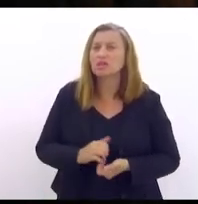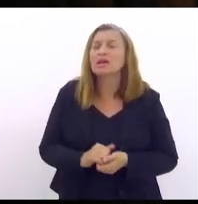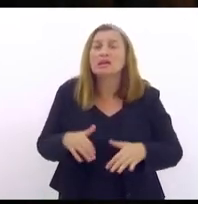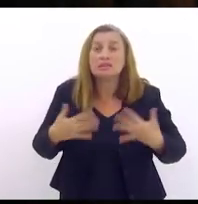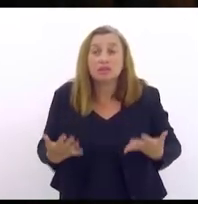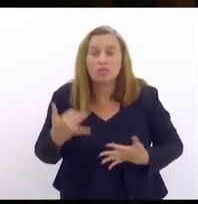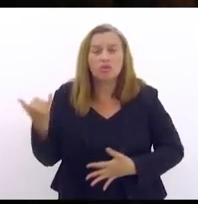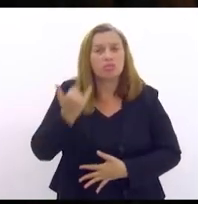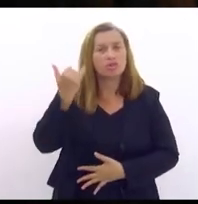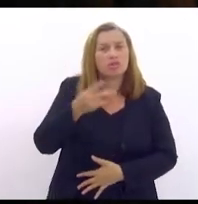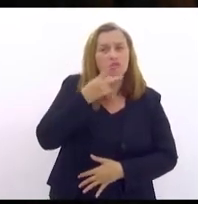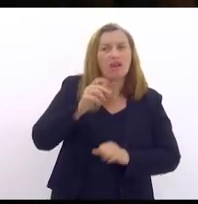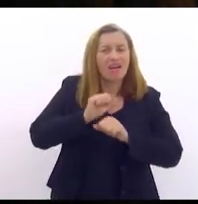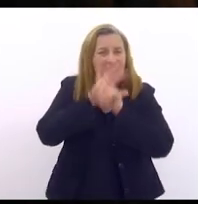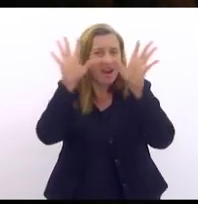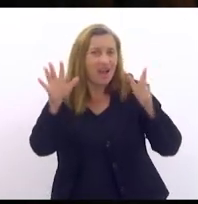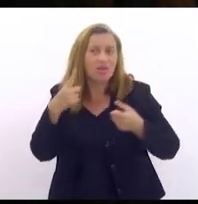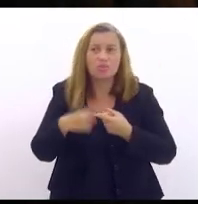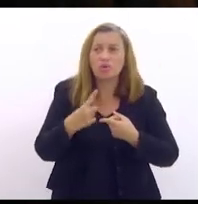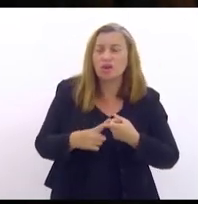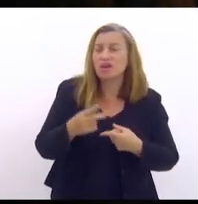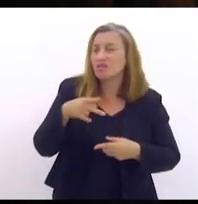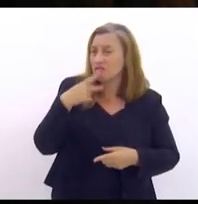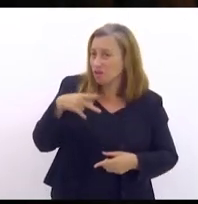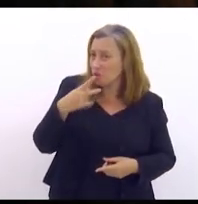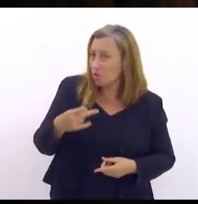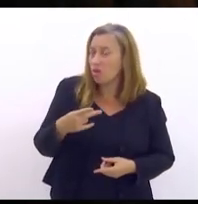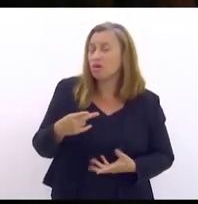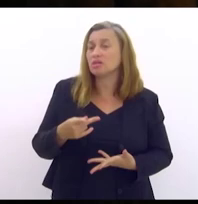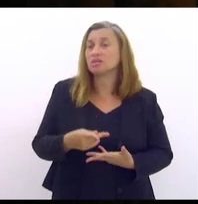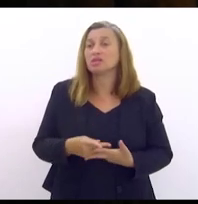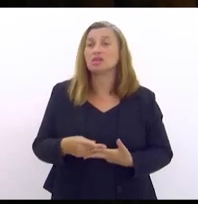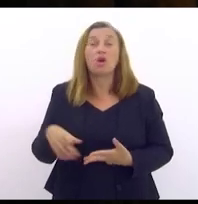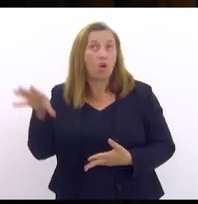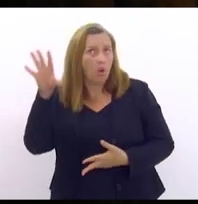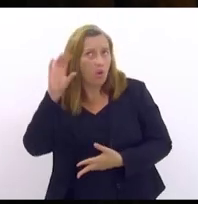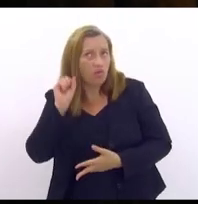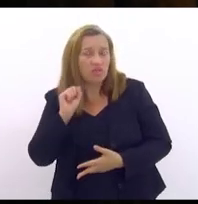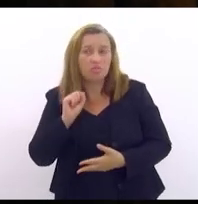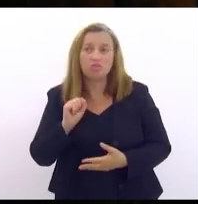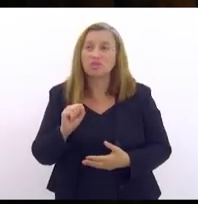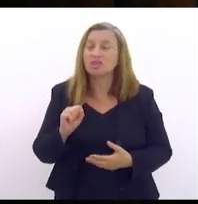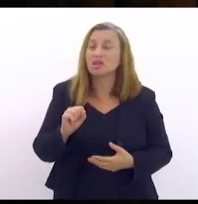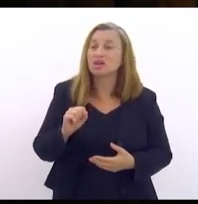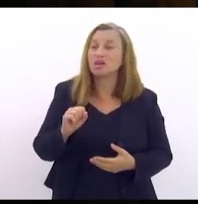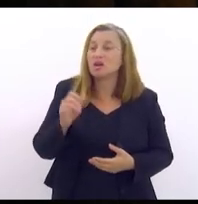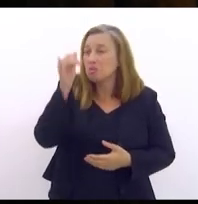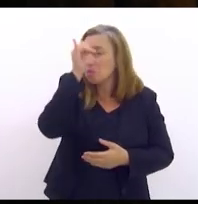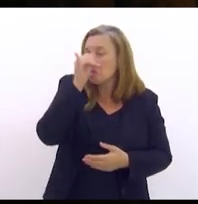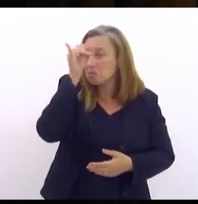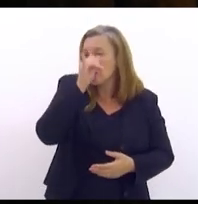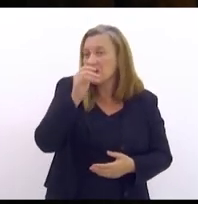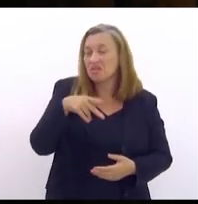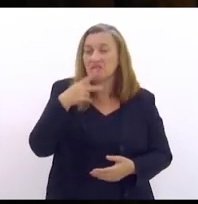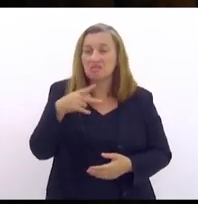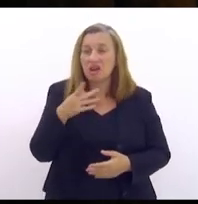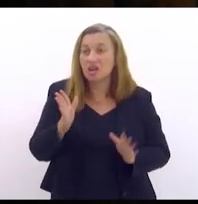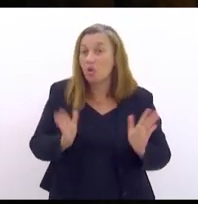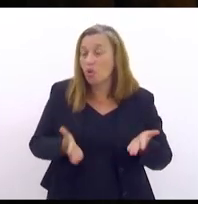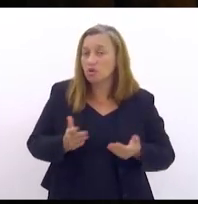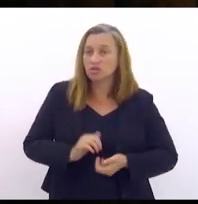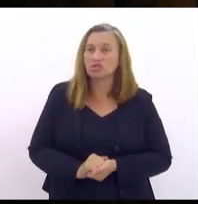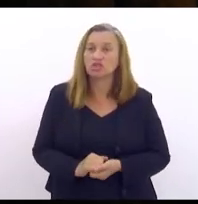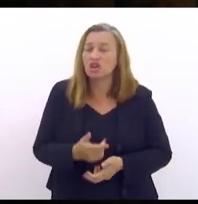é importante deixar claro, porque muito se falou, inclusive, ouvi muita abobrinha na sessão de hoje.